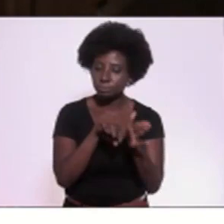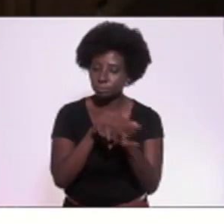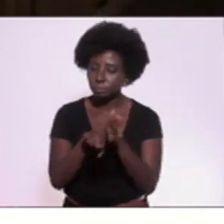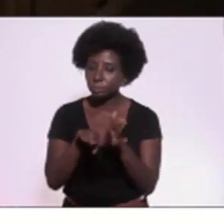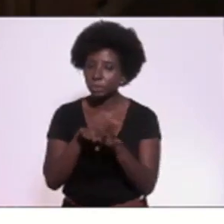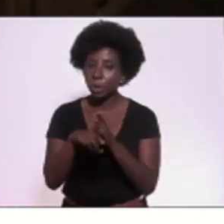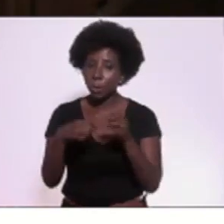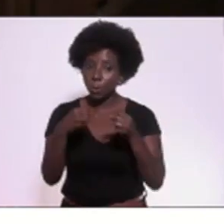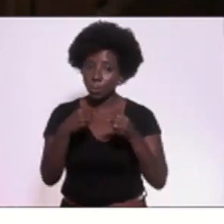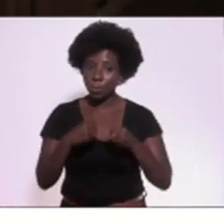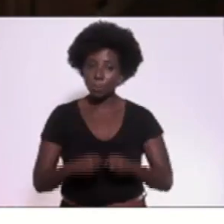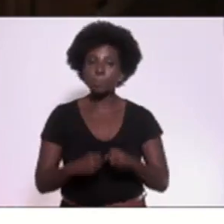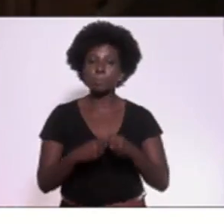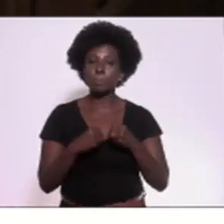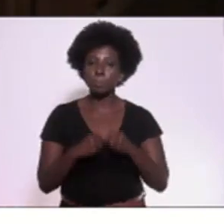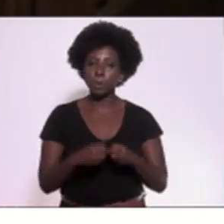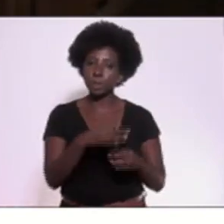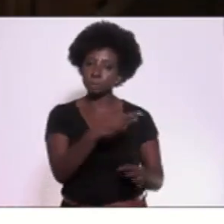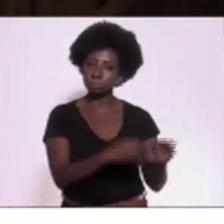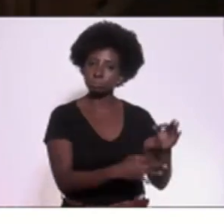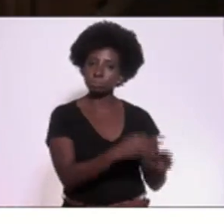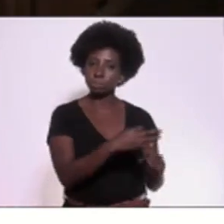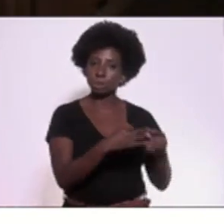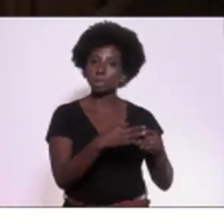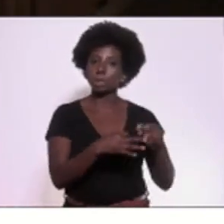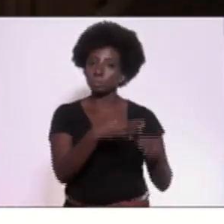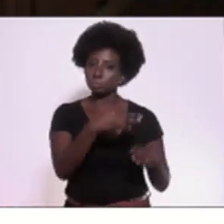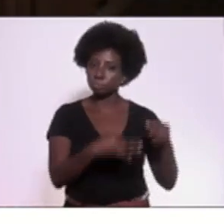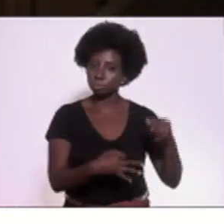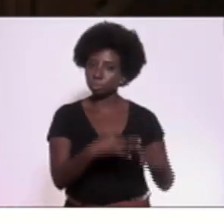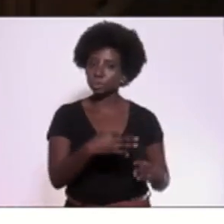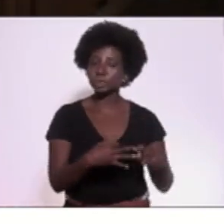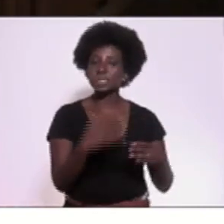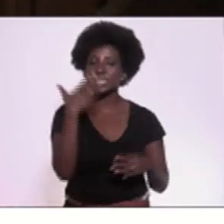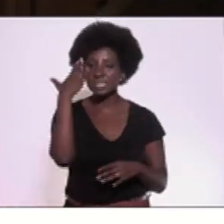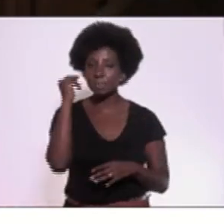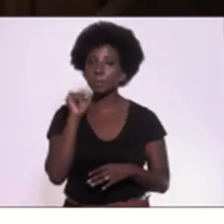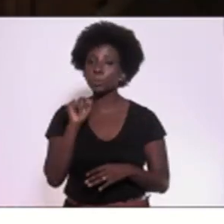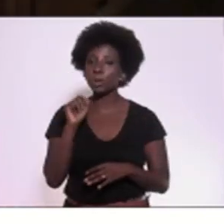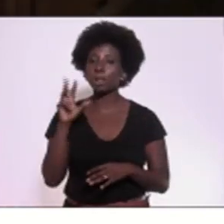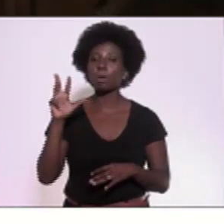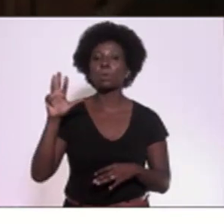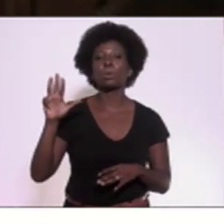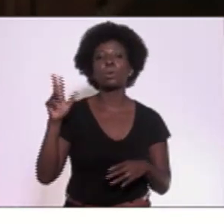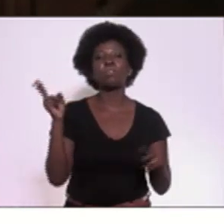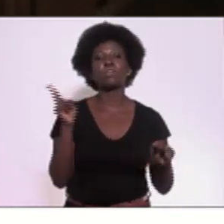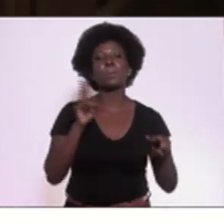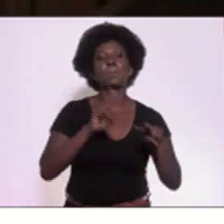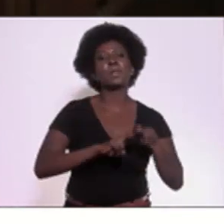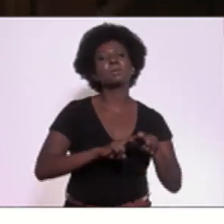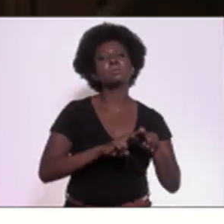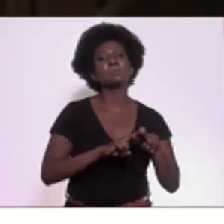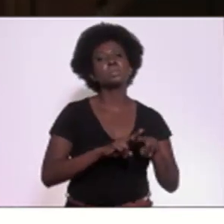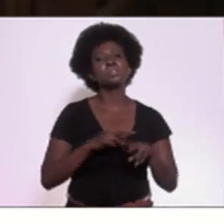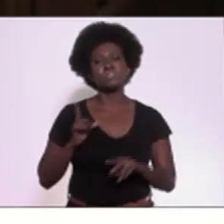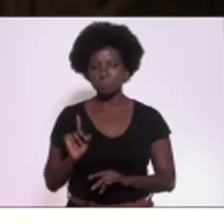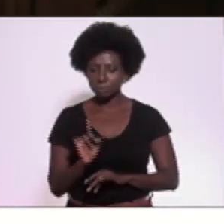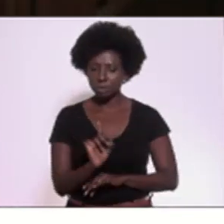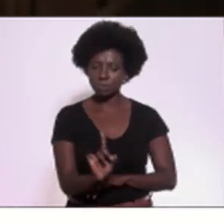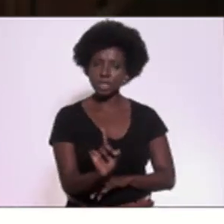Executivo, e sabemos muito bem que quando Lula foi preso, ele estava à frente das